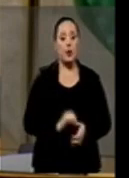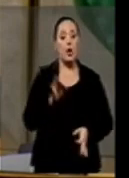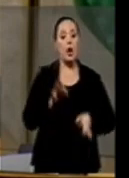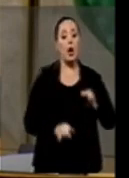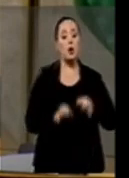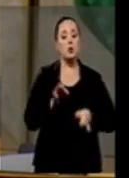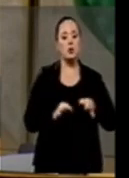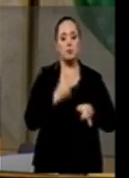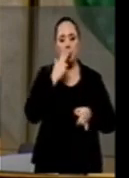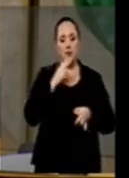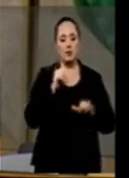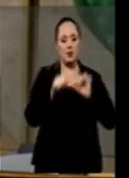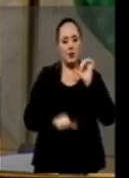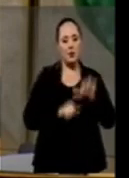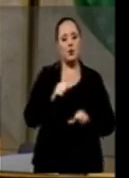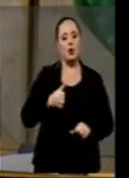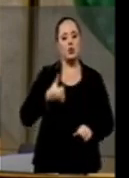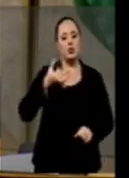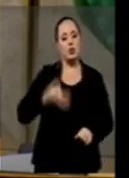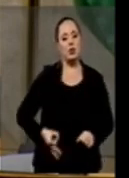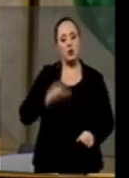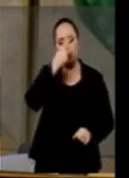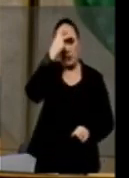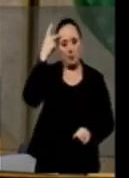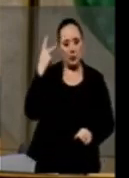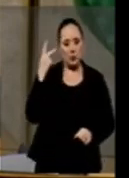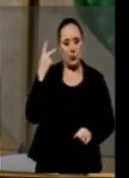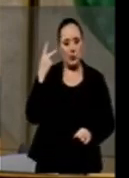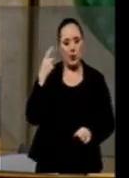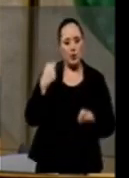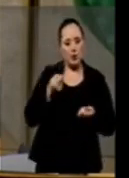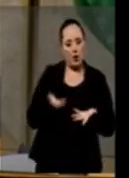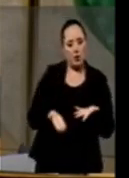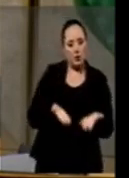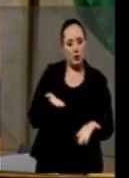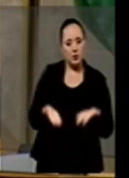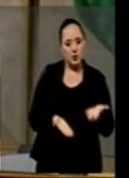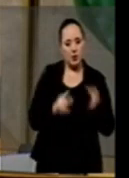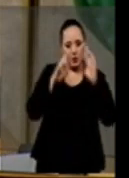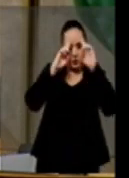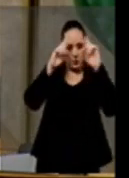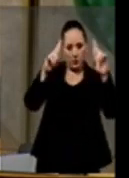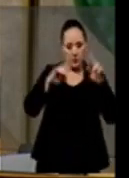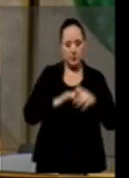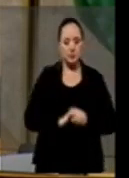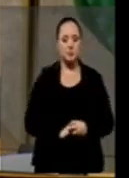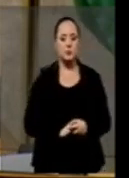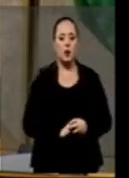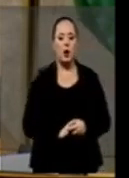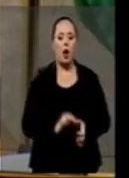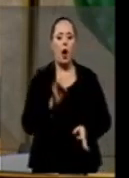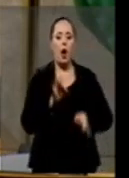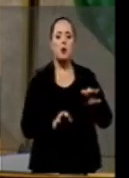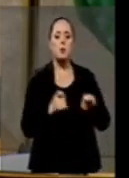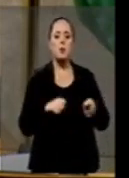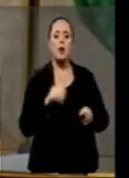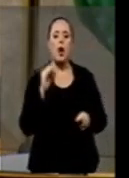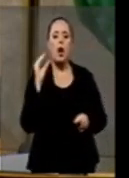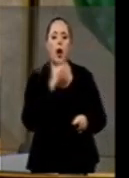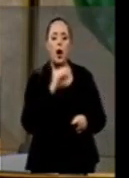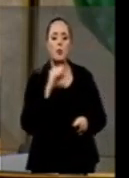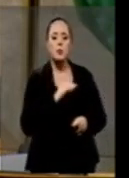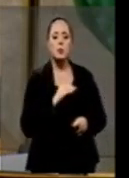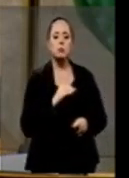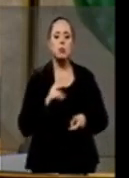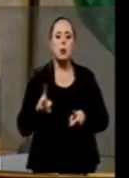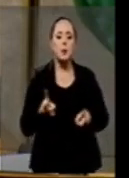e exige que sejam tratadas com respeito à justiça que seja célere reconheça os direitos de cada